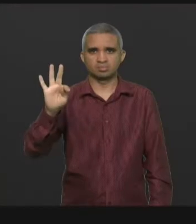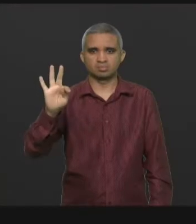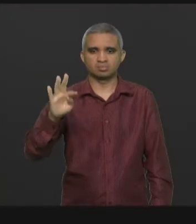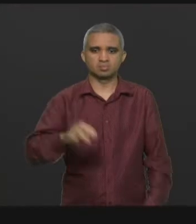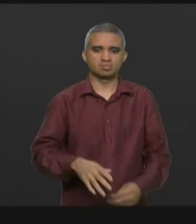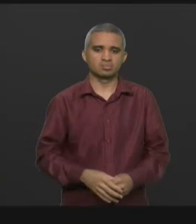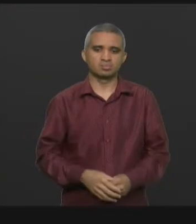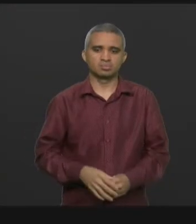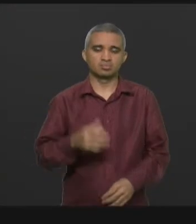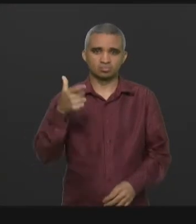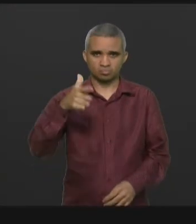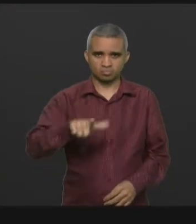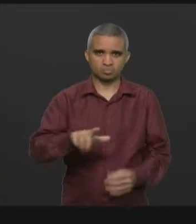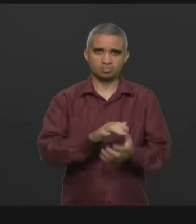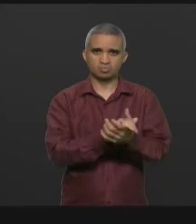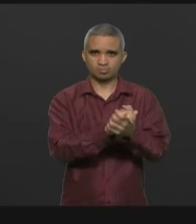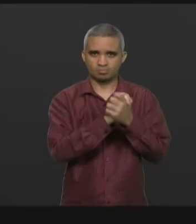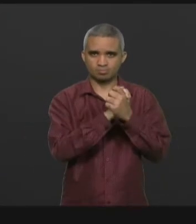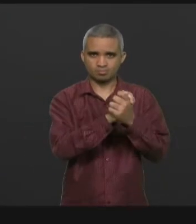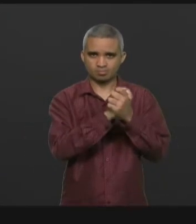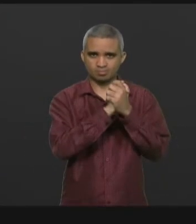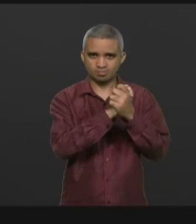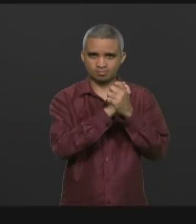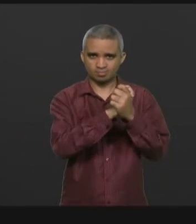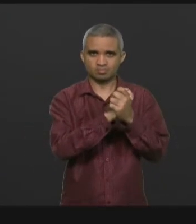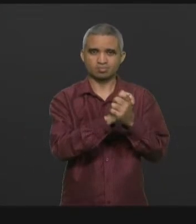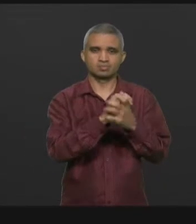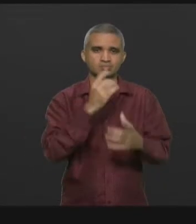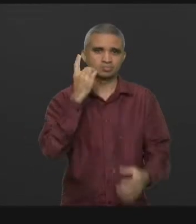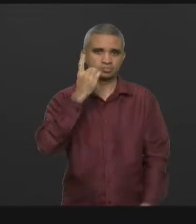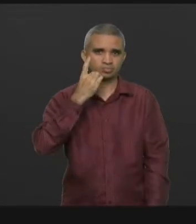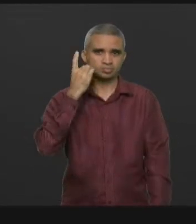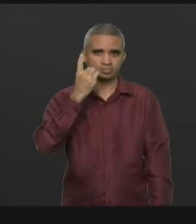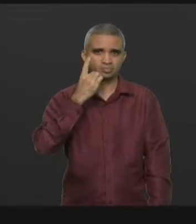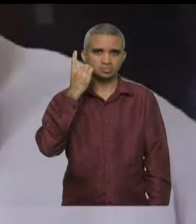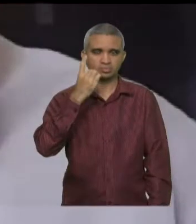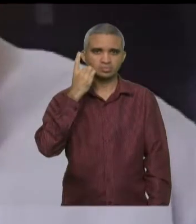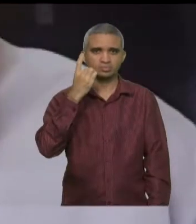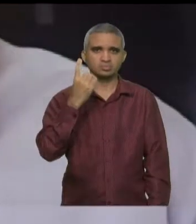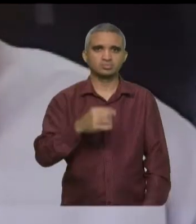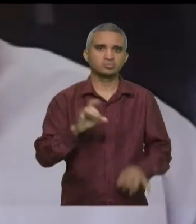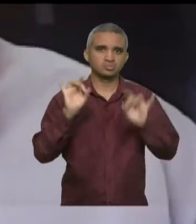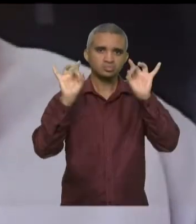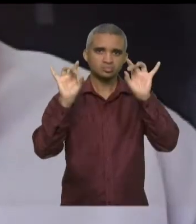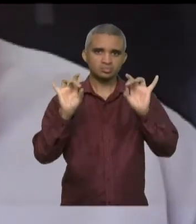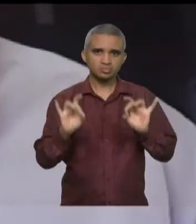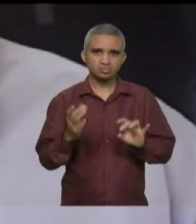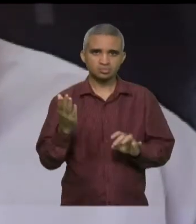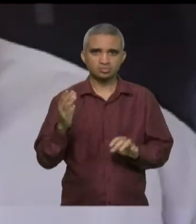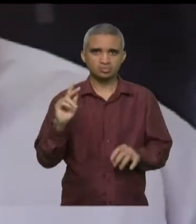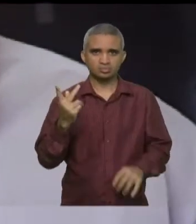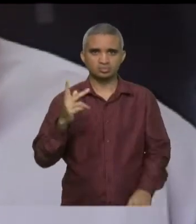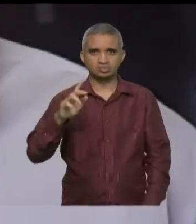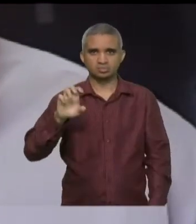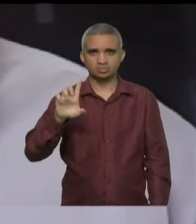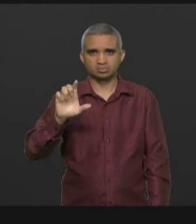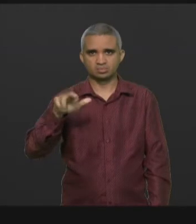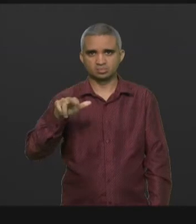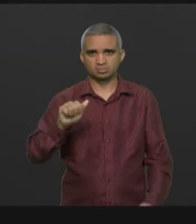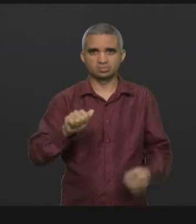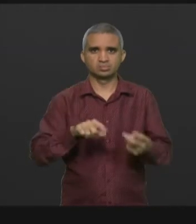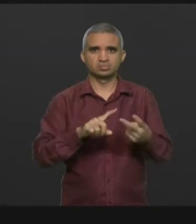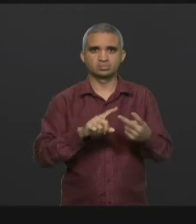Mais uma vez aqui parabenizar os colegas deputados e especial a doutora Lina e ao deputado